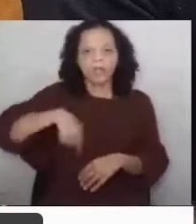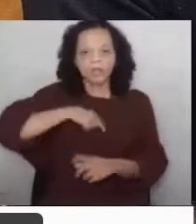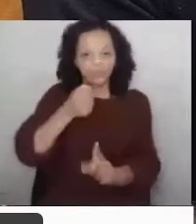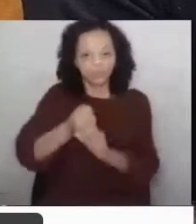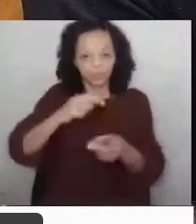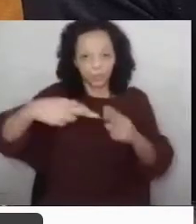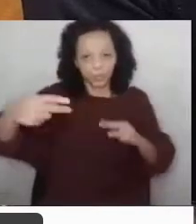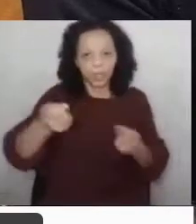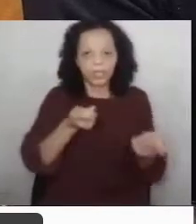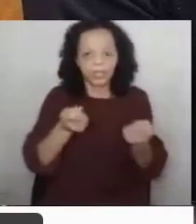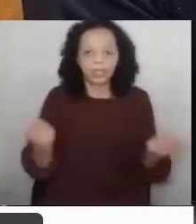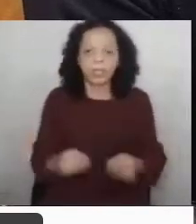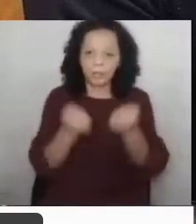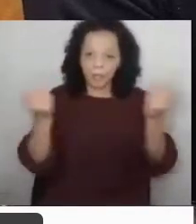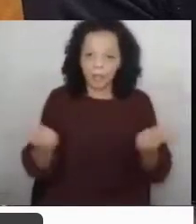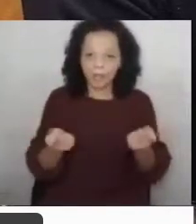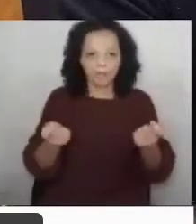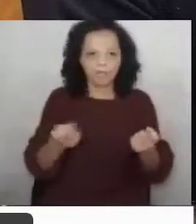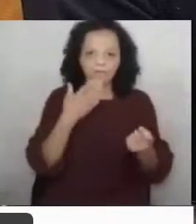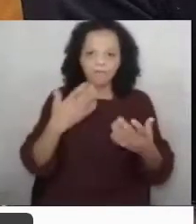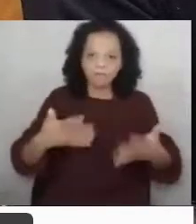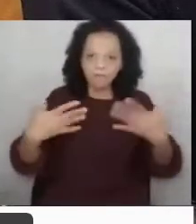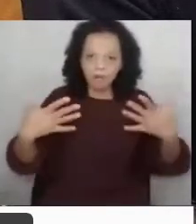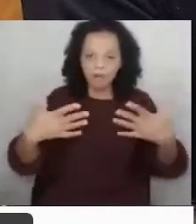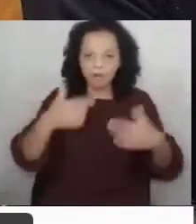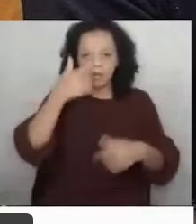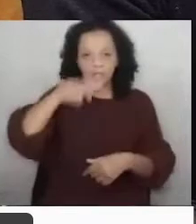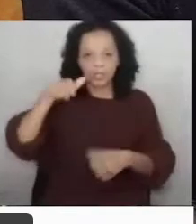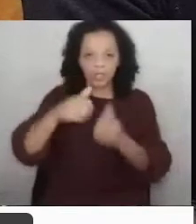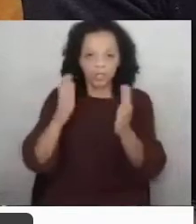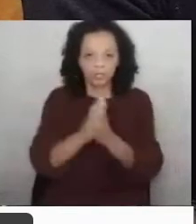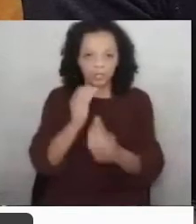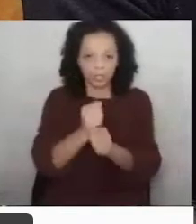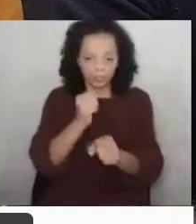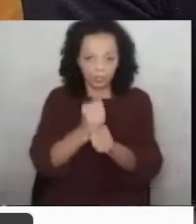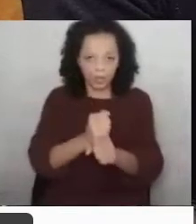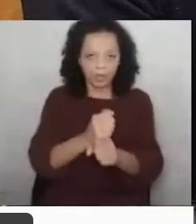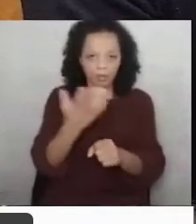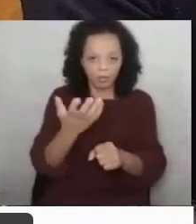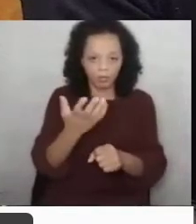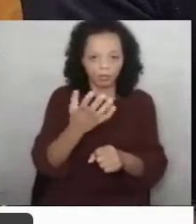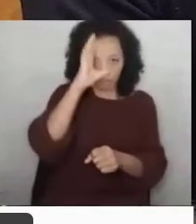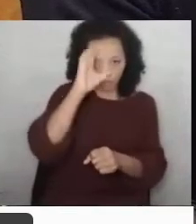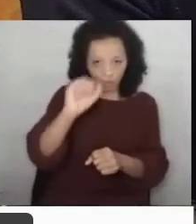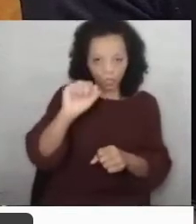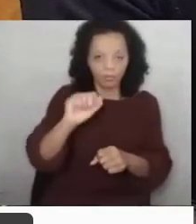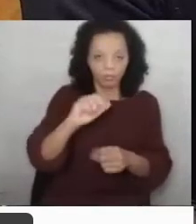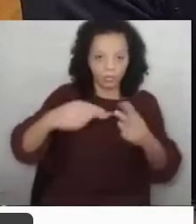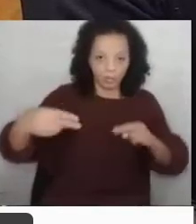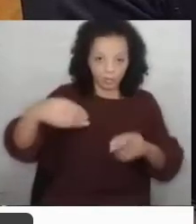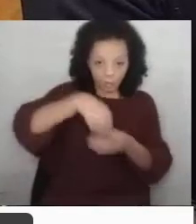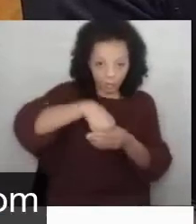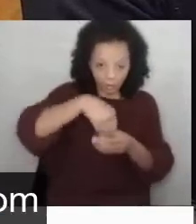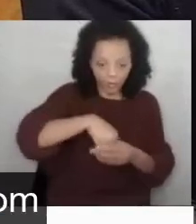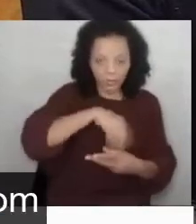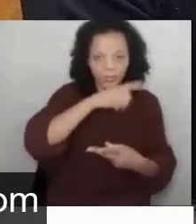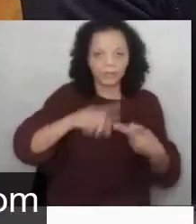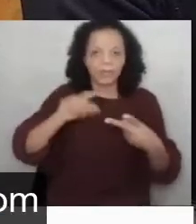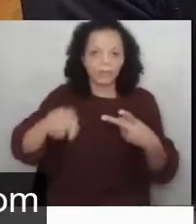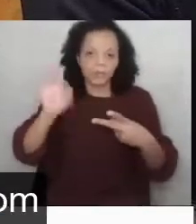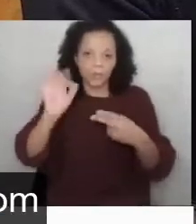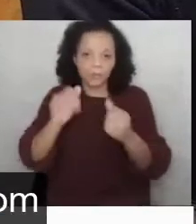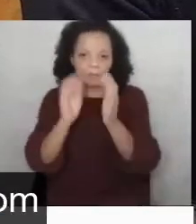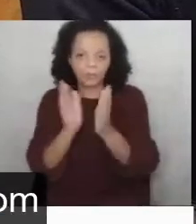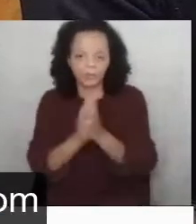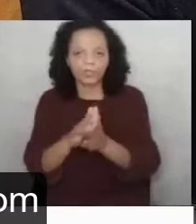organizar uma campanha em larga escala dirigido a todos os trabalhadores em funções públicas públicas e autarquias alciley um dos órgãos